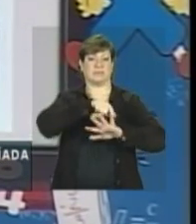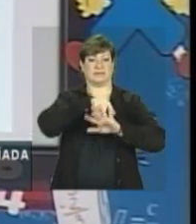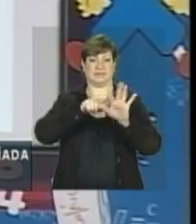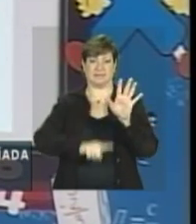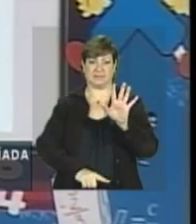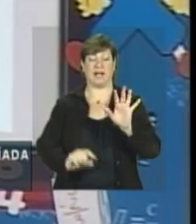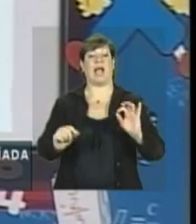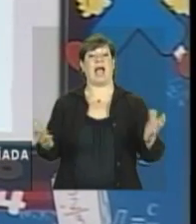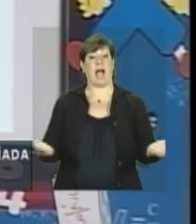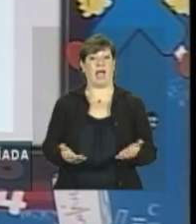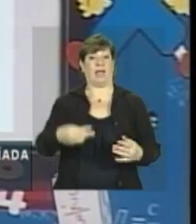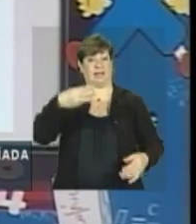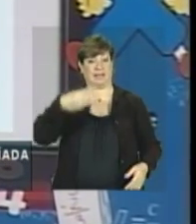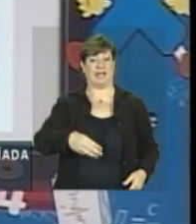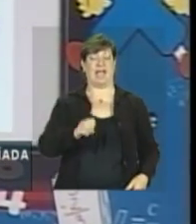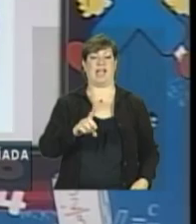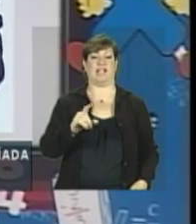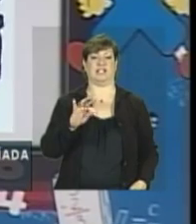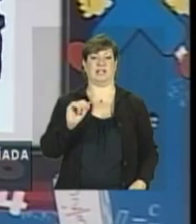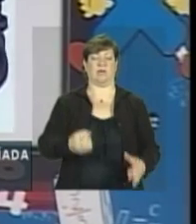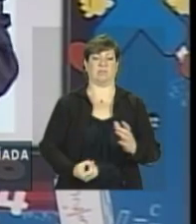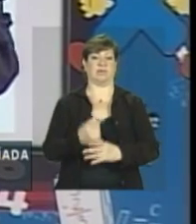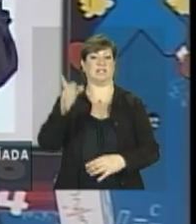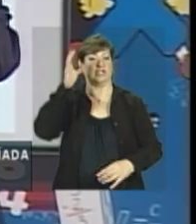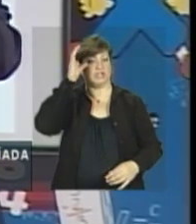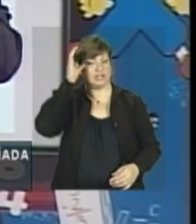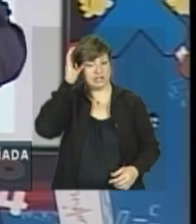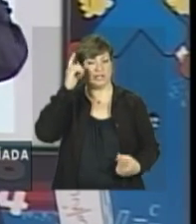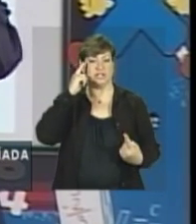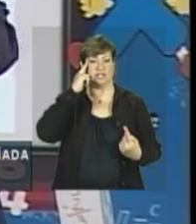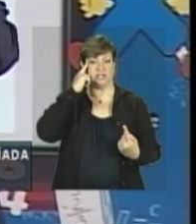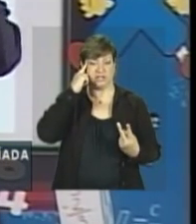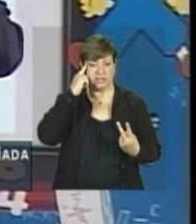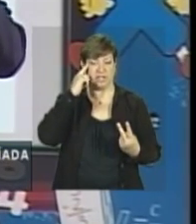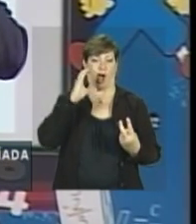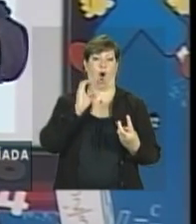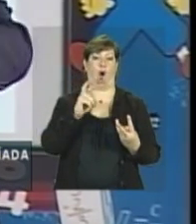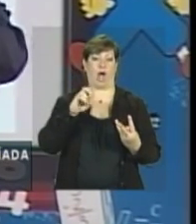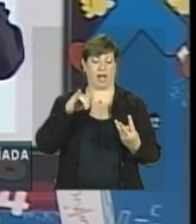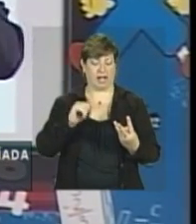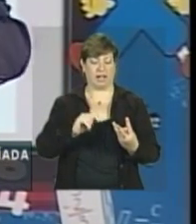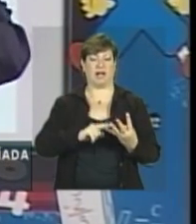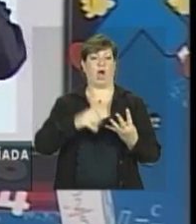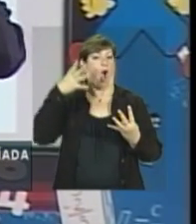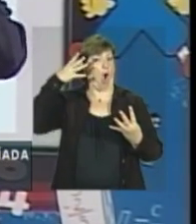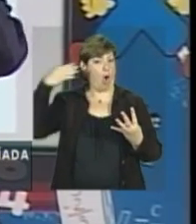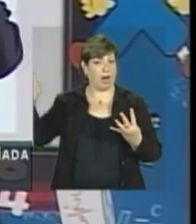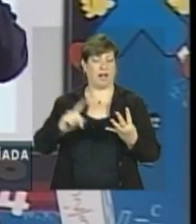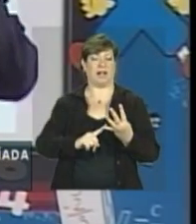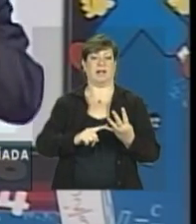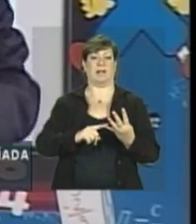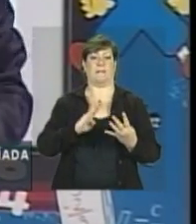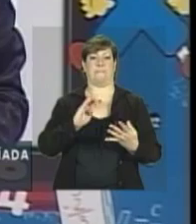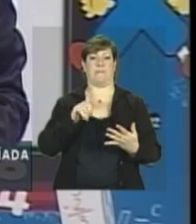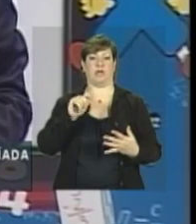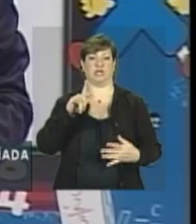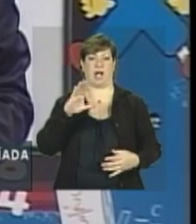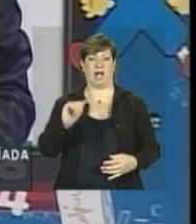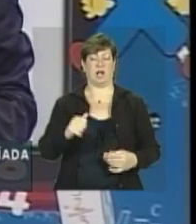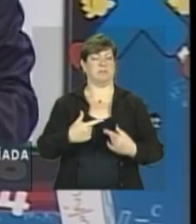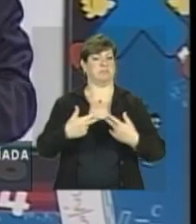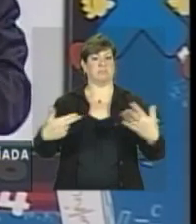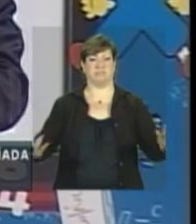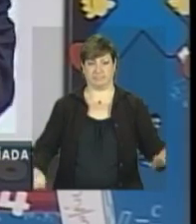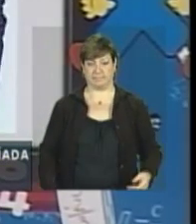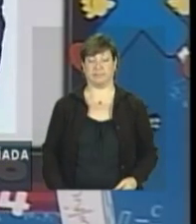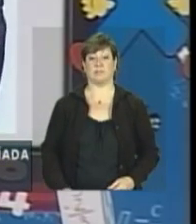vamos lançar agora o terceiro edital para a China, Japão, Coreia, Holanda, Bélgica, eu nem sei todos os países que vão fazer